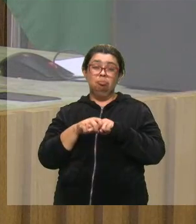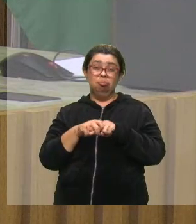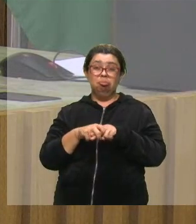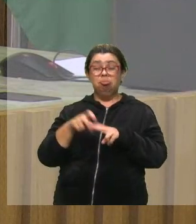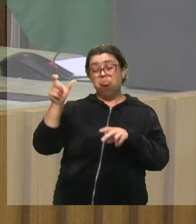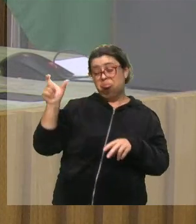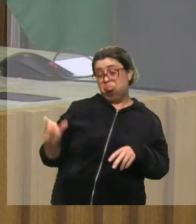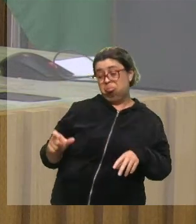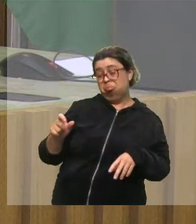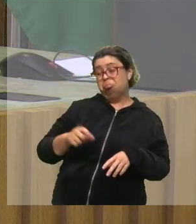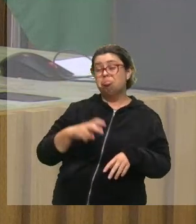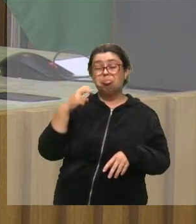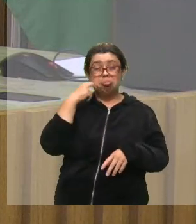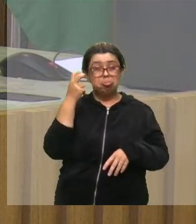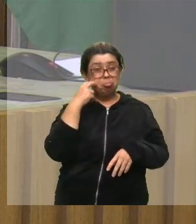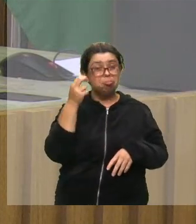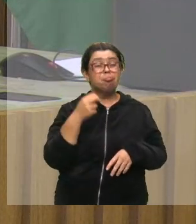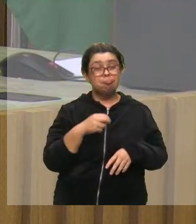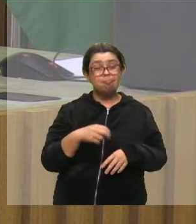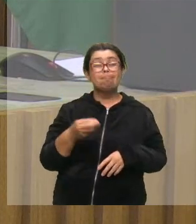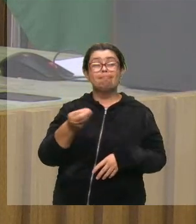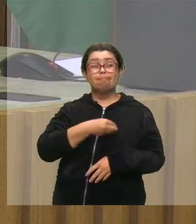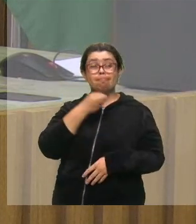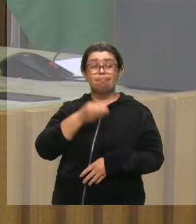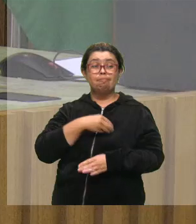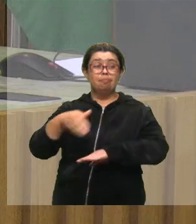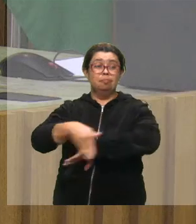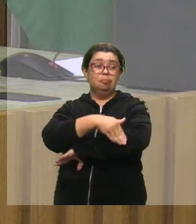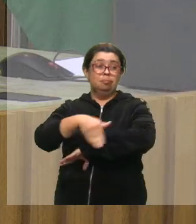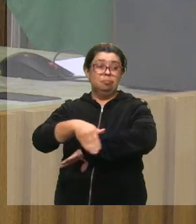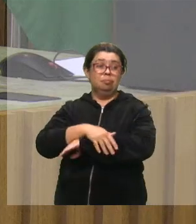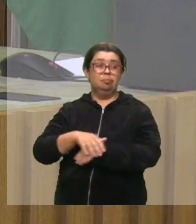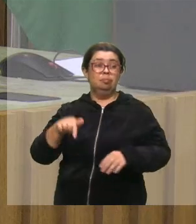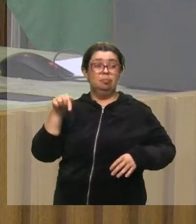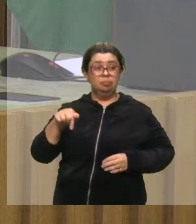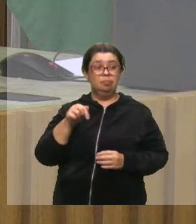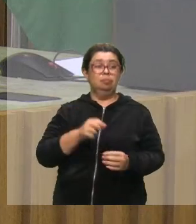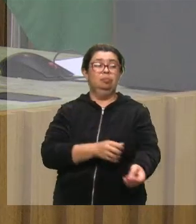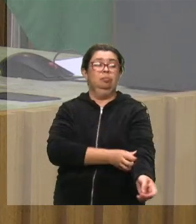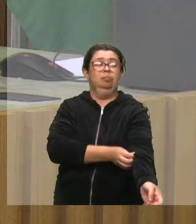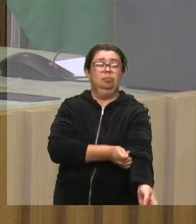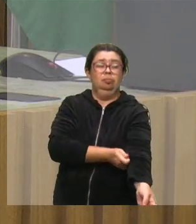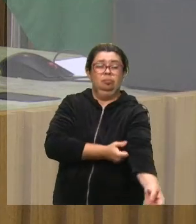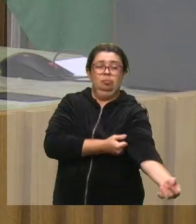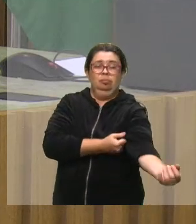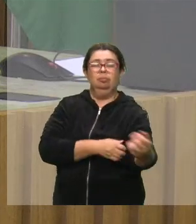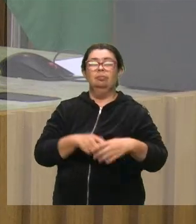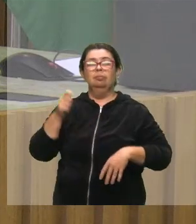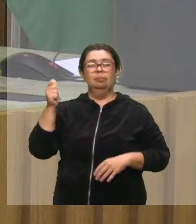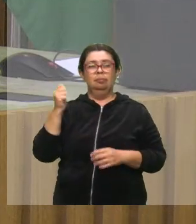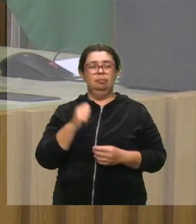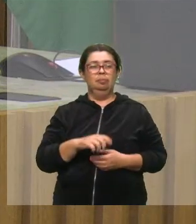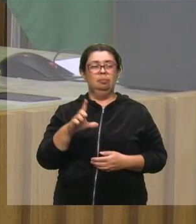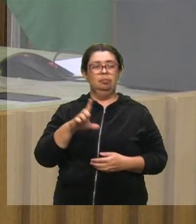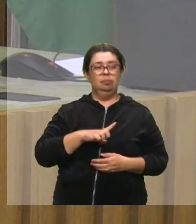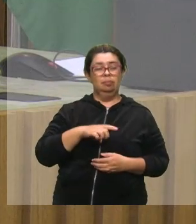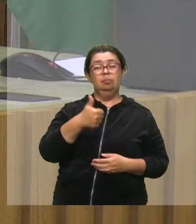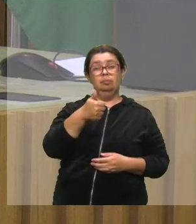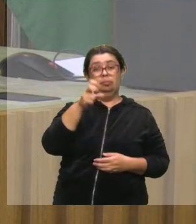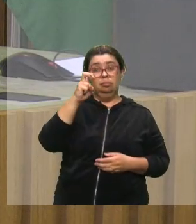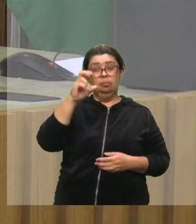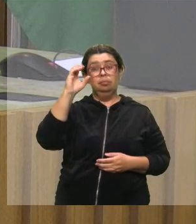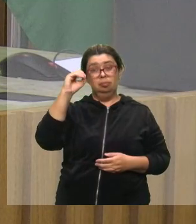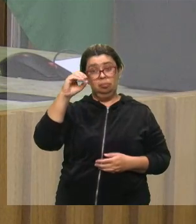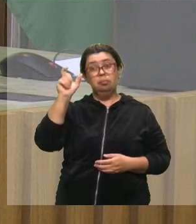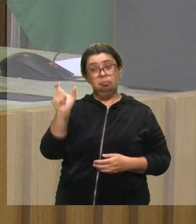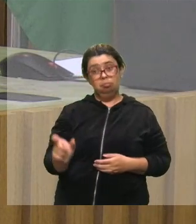vergonha e continua na rua. Hoje mesmo, vamos dizer assim, né, atualmente, a Assis tem quase 150 moradores de